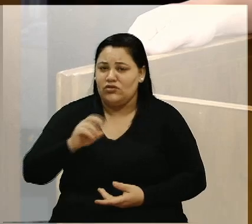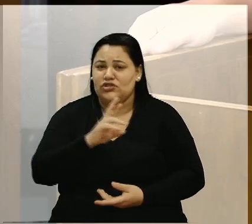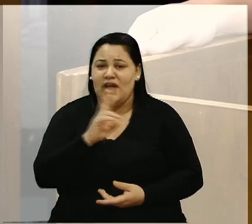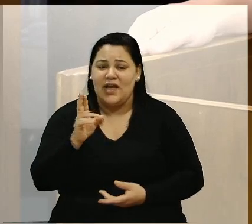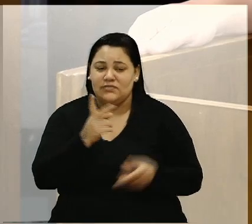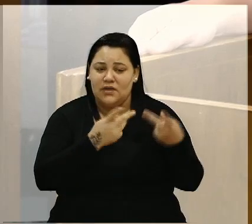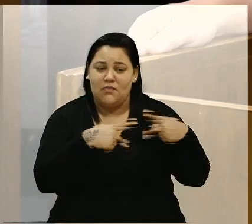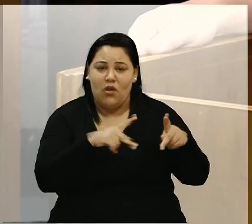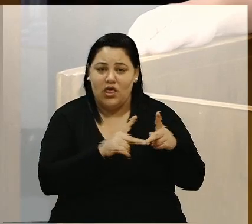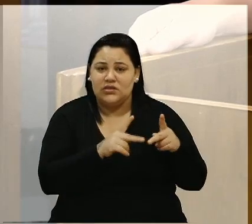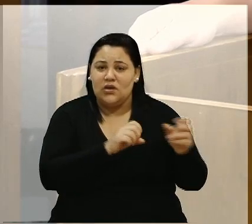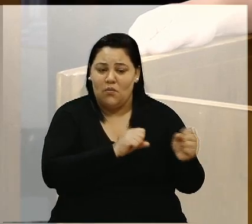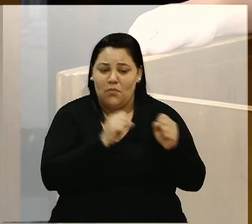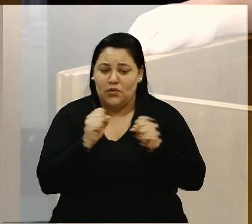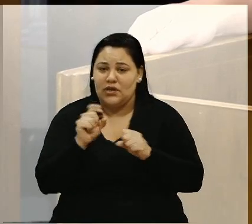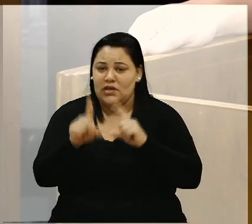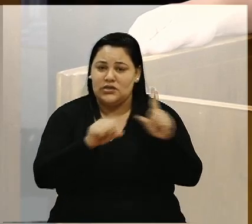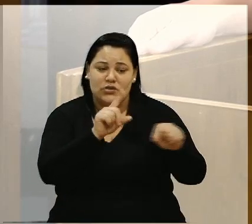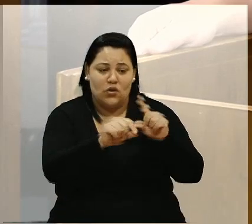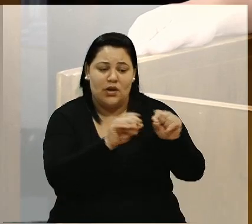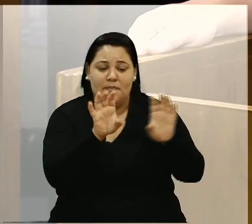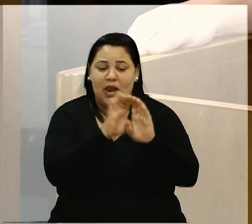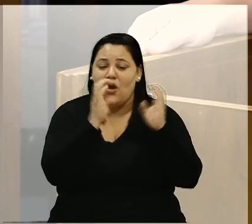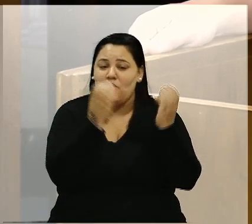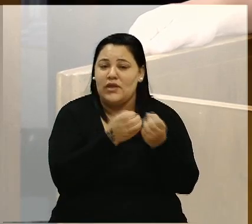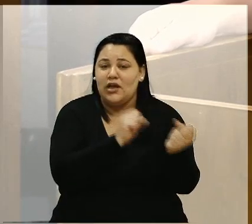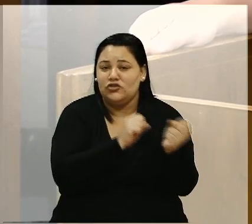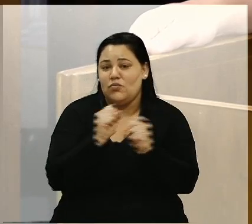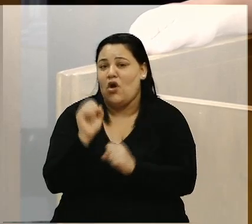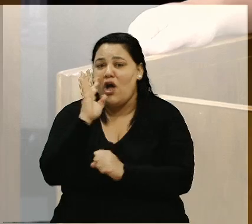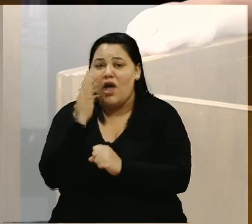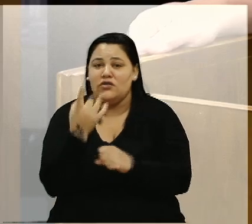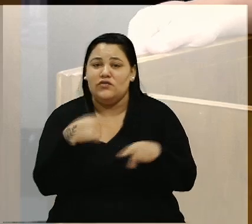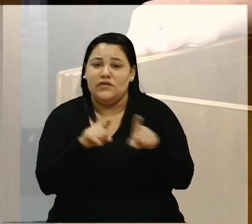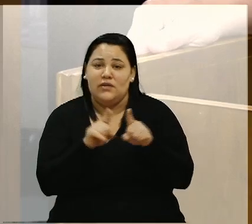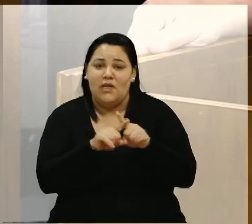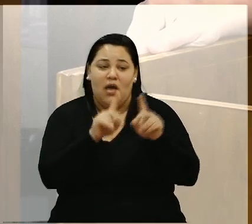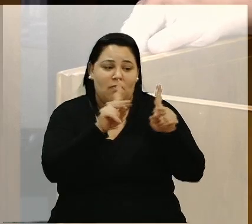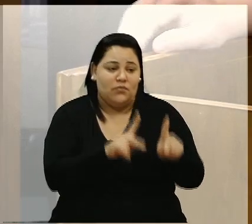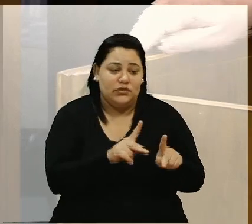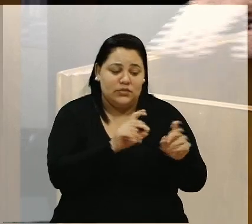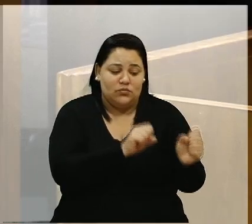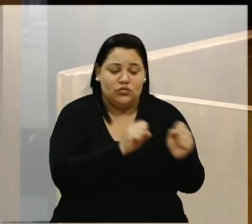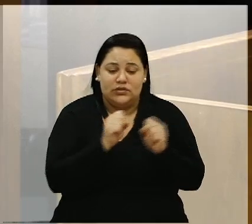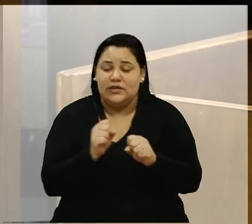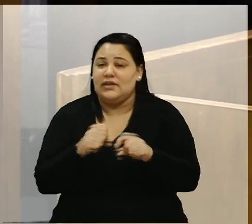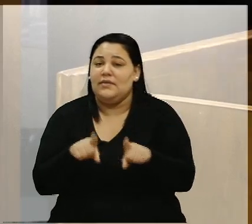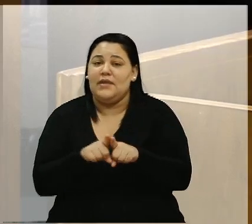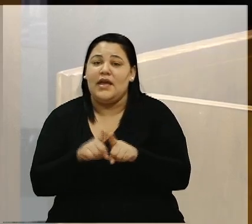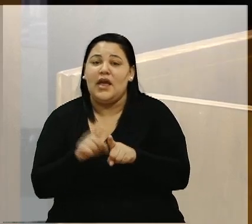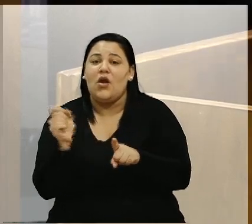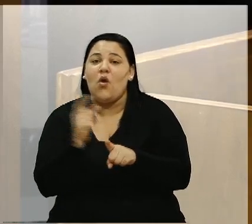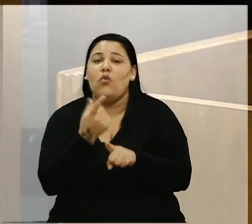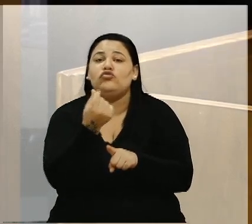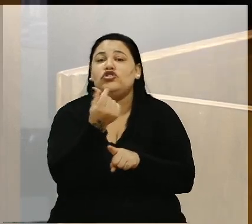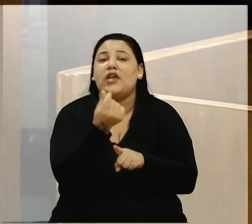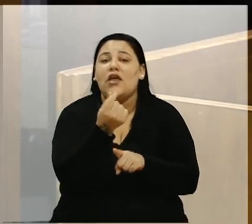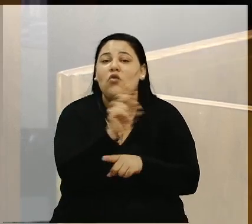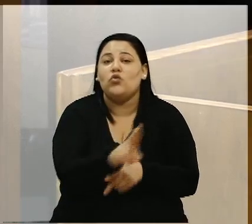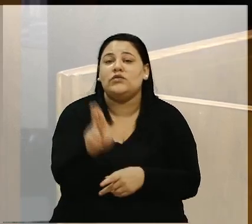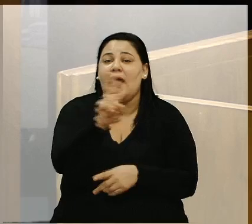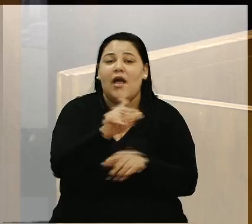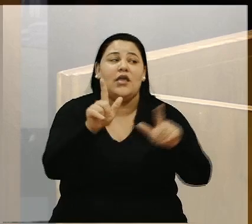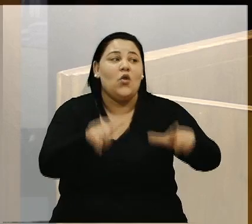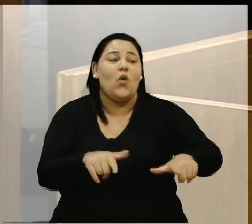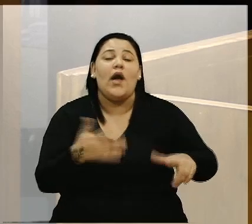povo poder decidir, para a comunidade poder decidir, para as pessoas poderem decidir aonde o dinheiro que